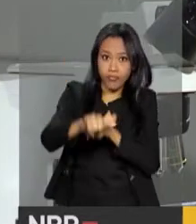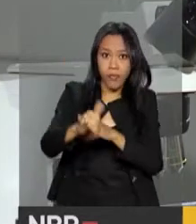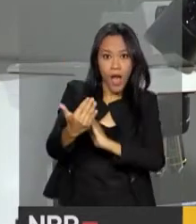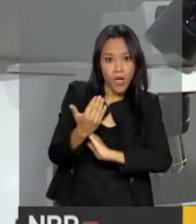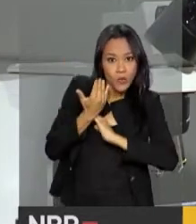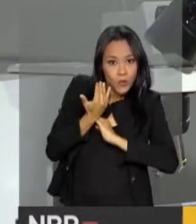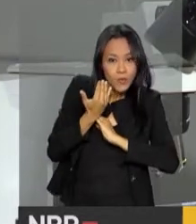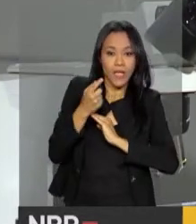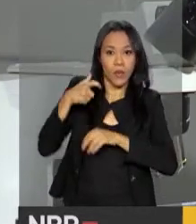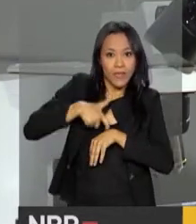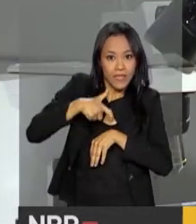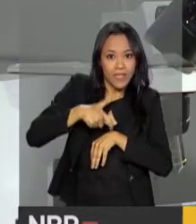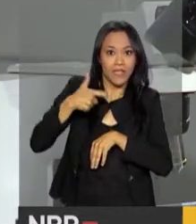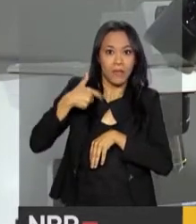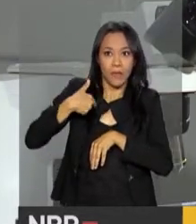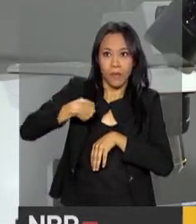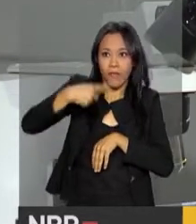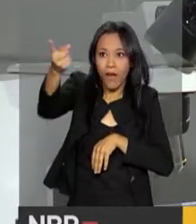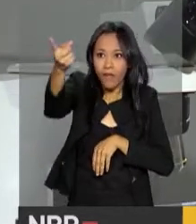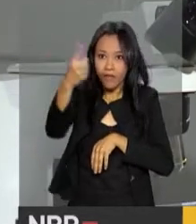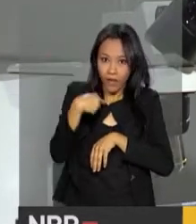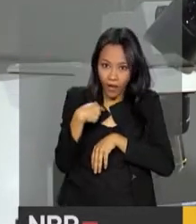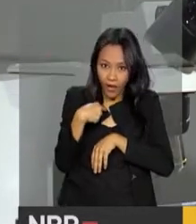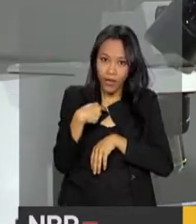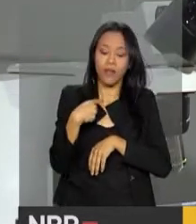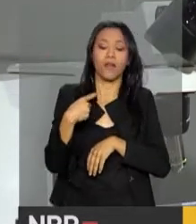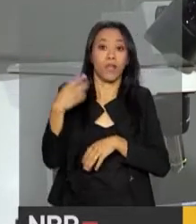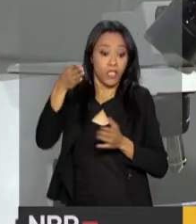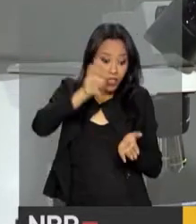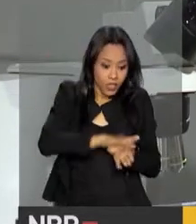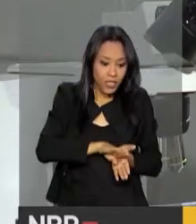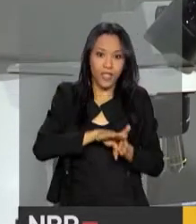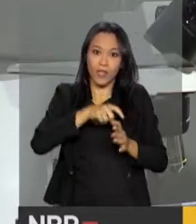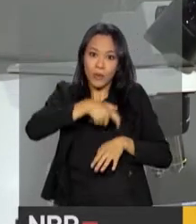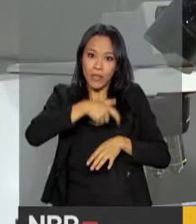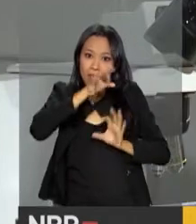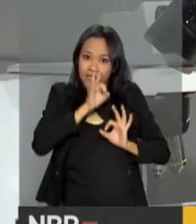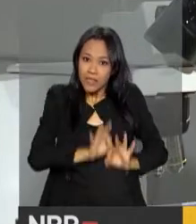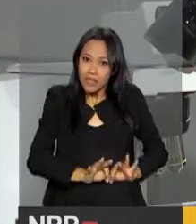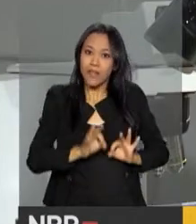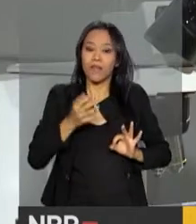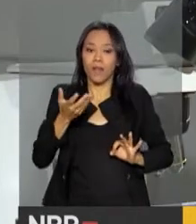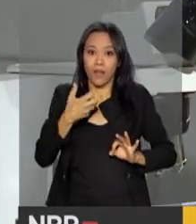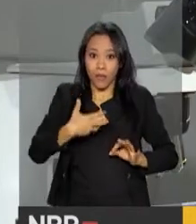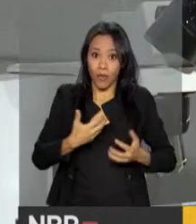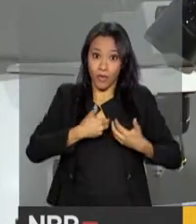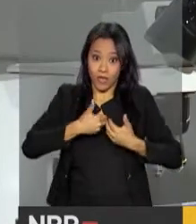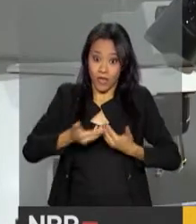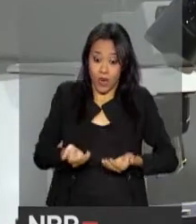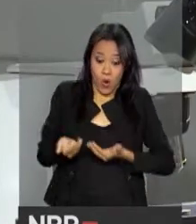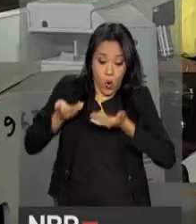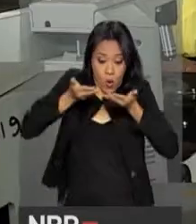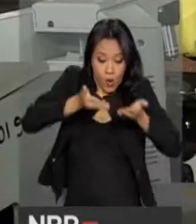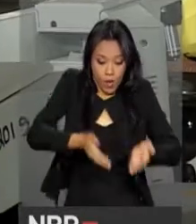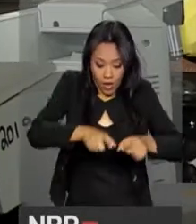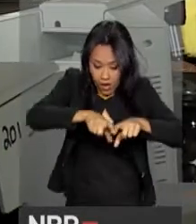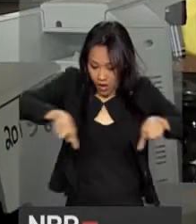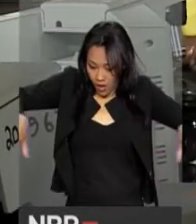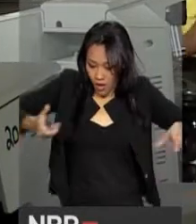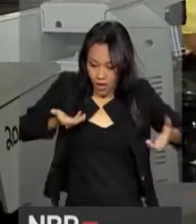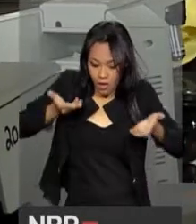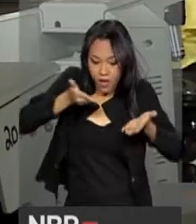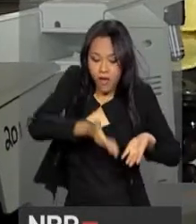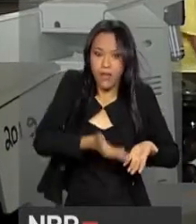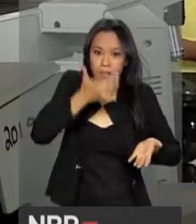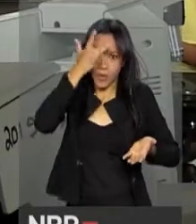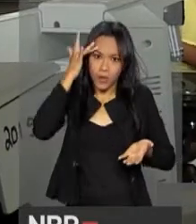cortando o tempo do trajeto para que o órgão chega em tempo viável para ser implantado é fundamental então foi